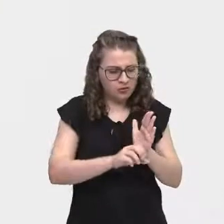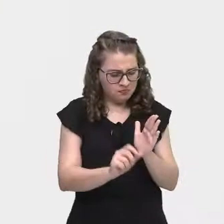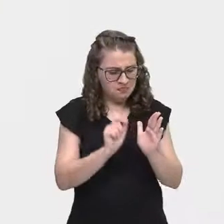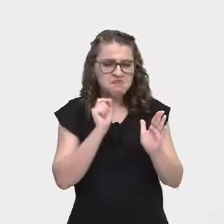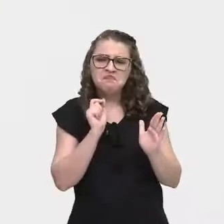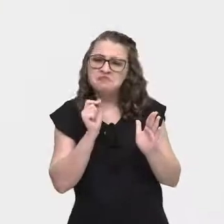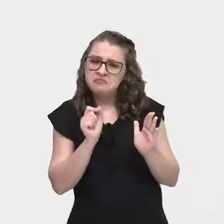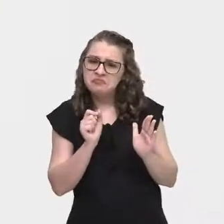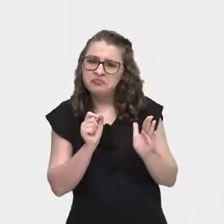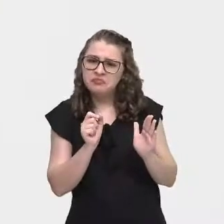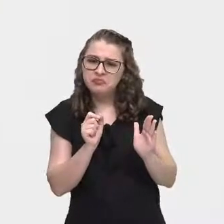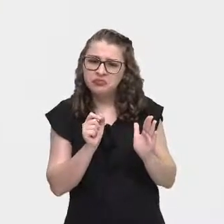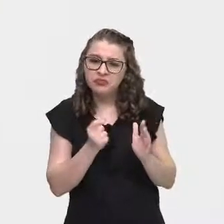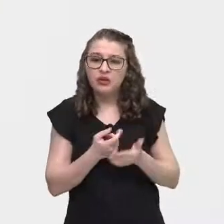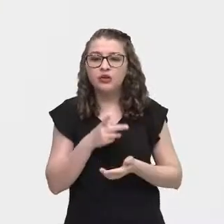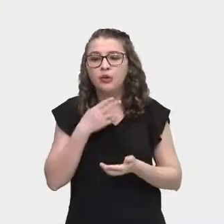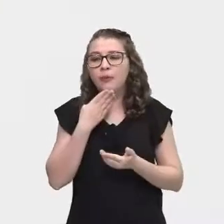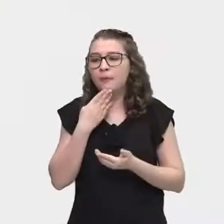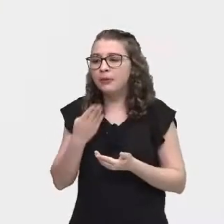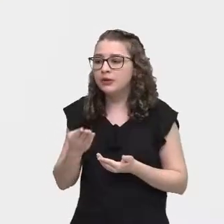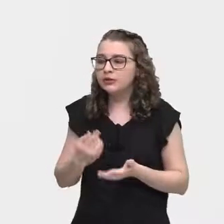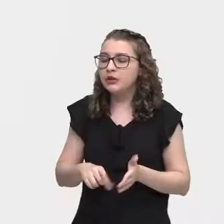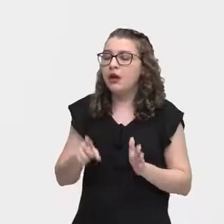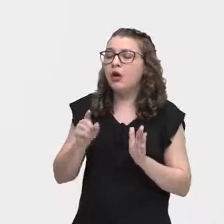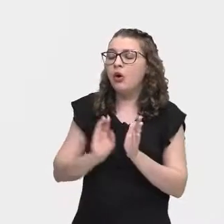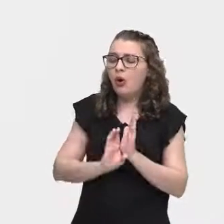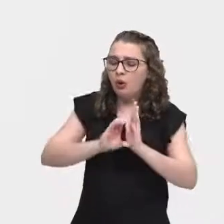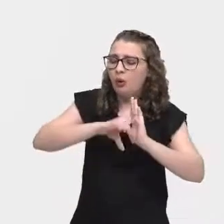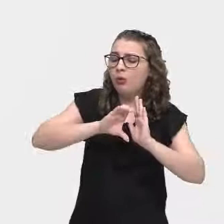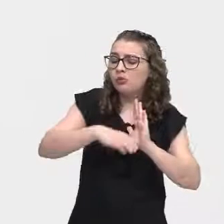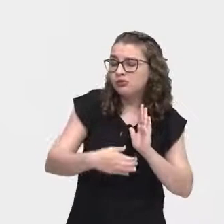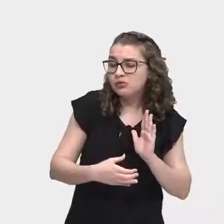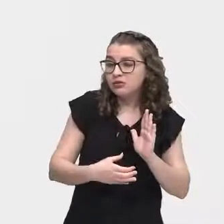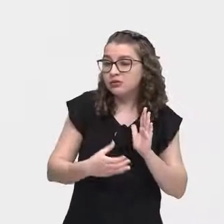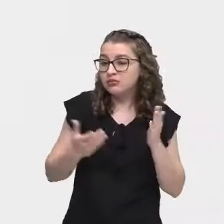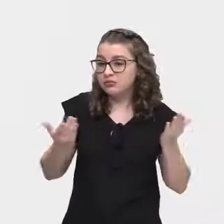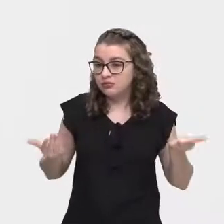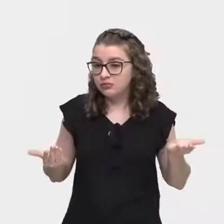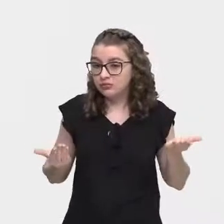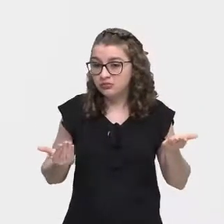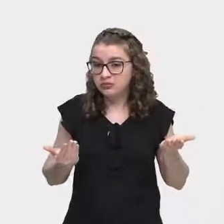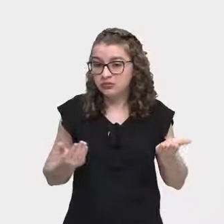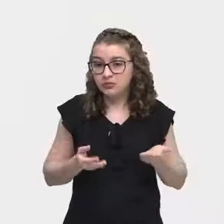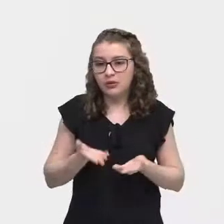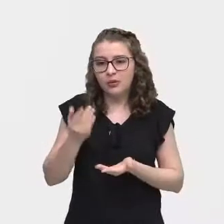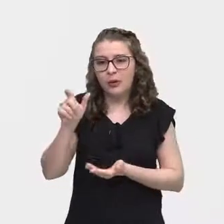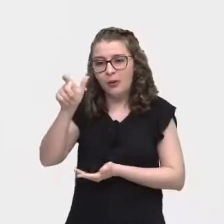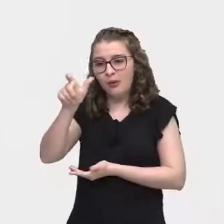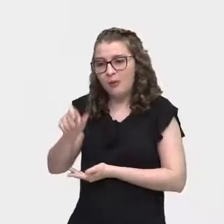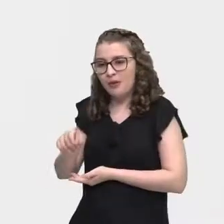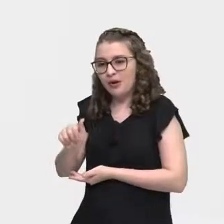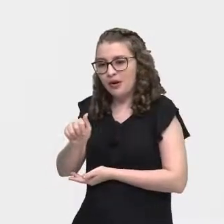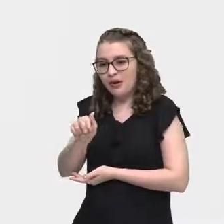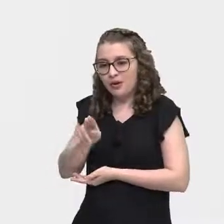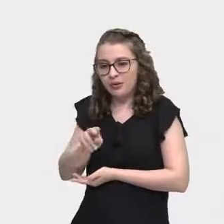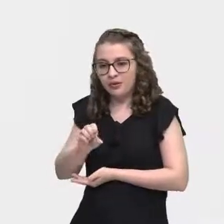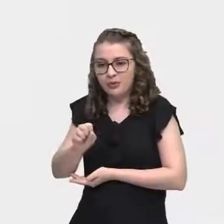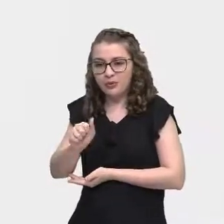conceito? Quando eu peço para você conceituar alguma coisa, né? Santo Agostinho dizia